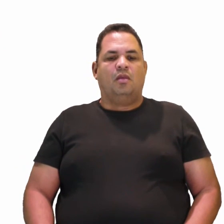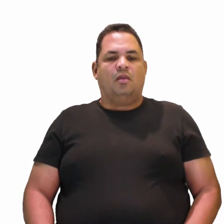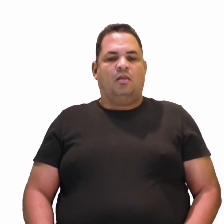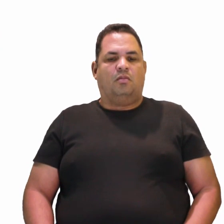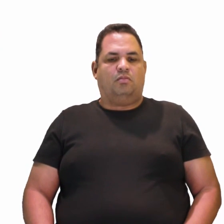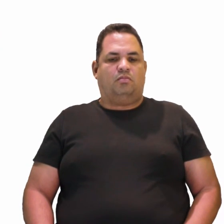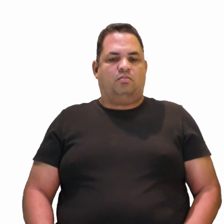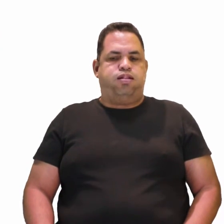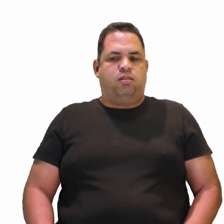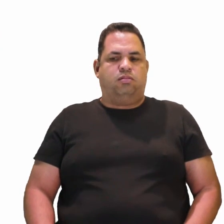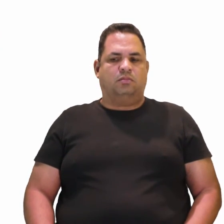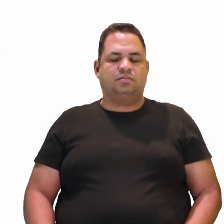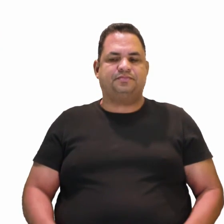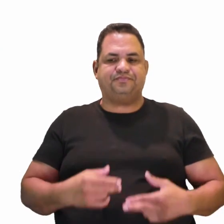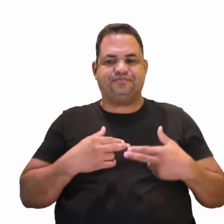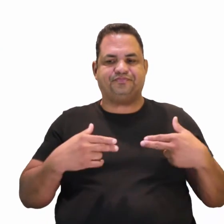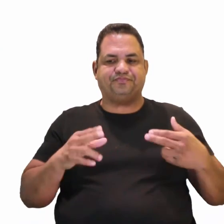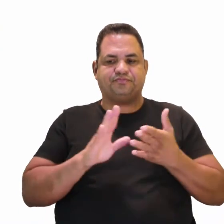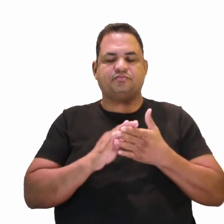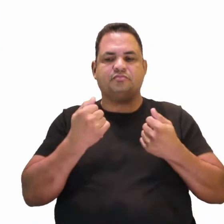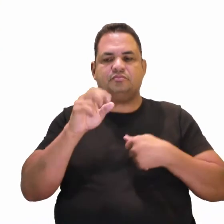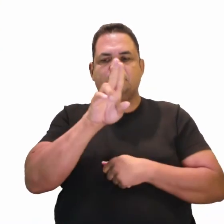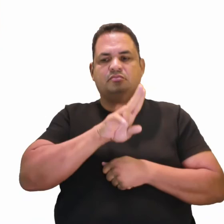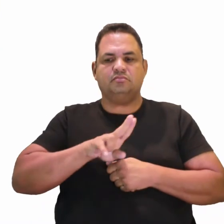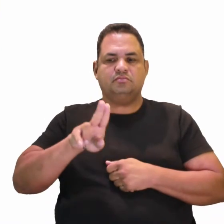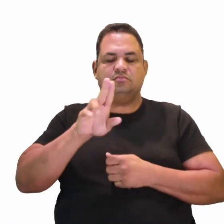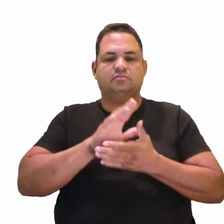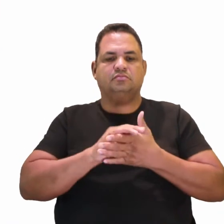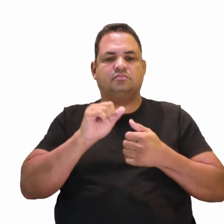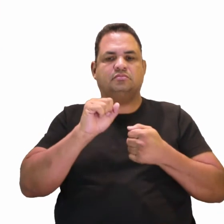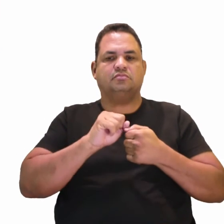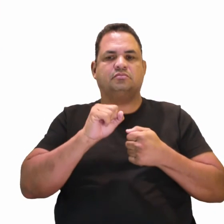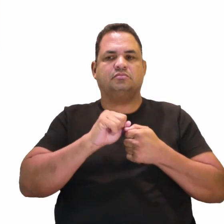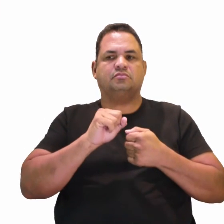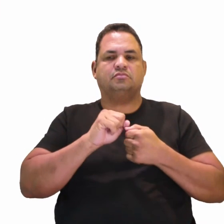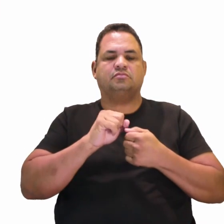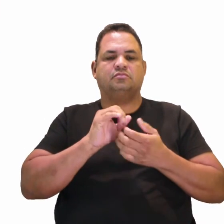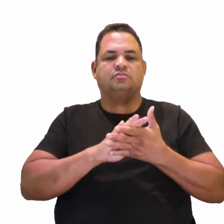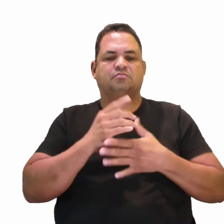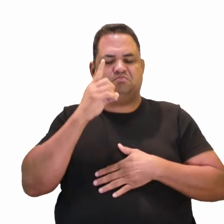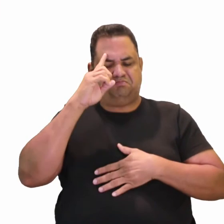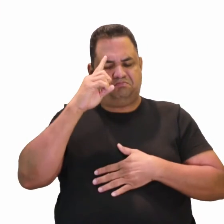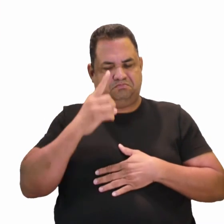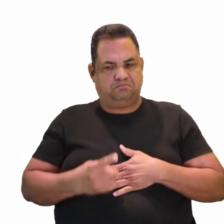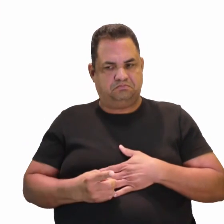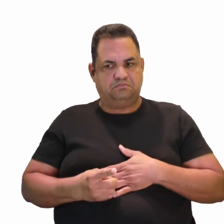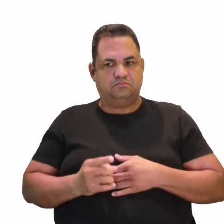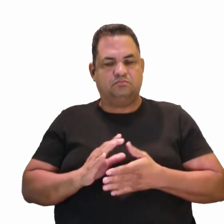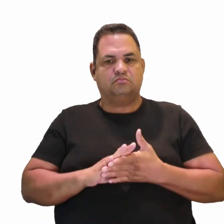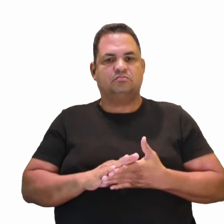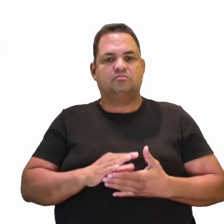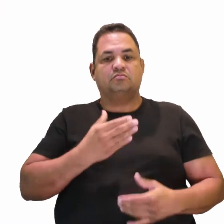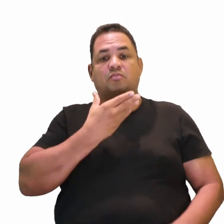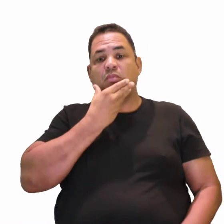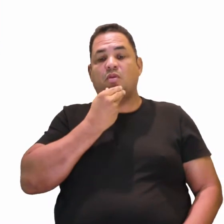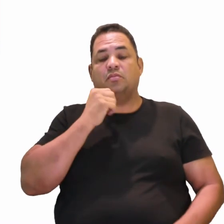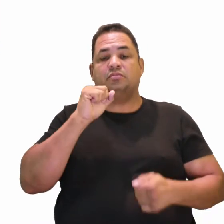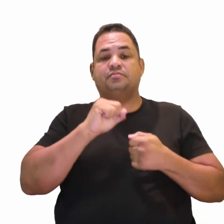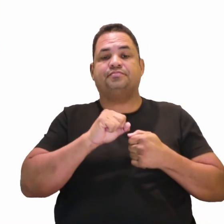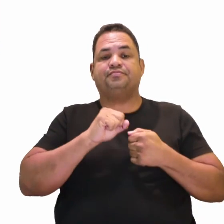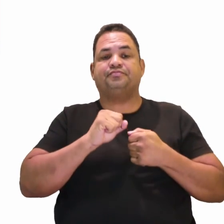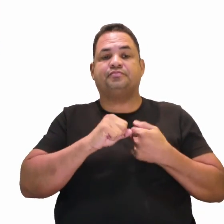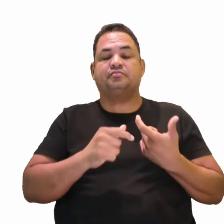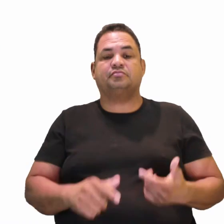assim, são várias coisas que a gente pode usar na hora de fazer o nosso imperativo, como o John fez aqui. Só que